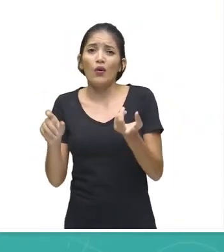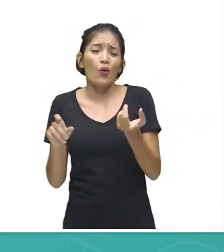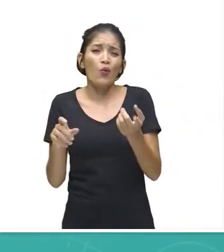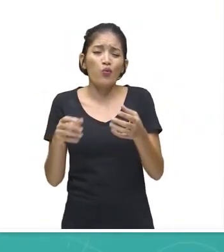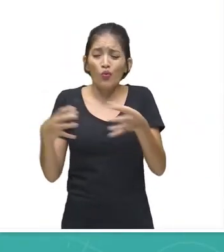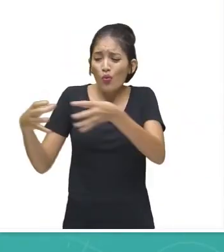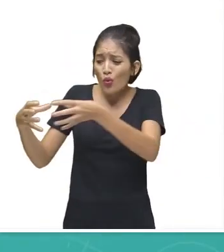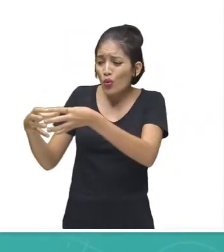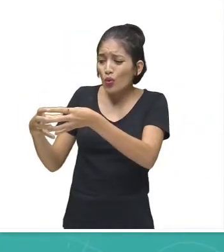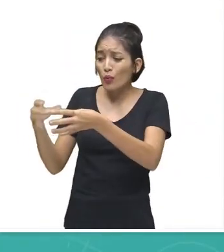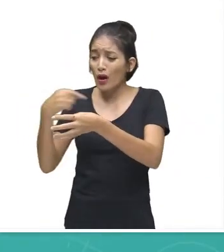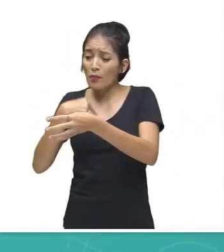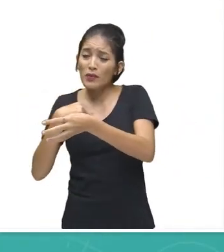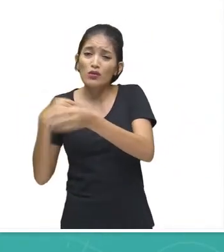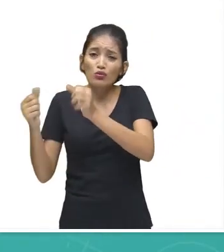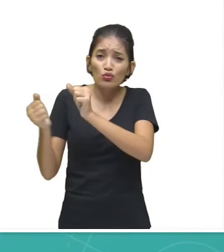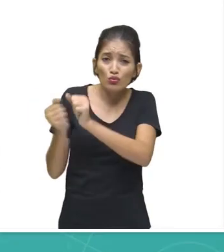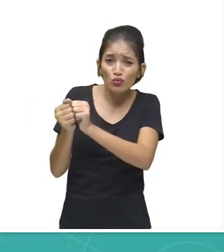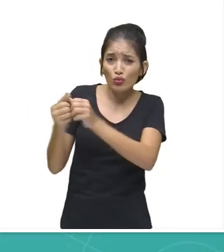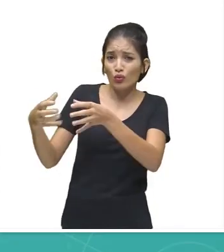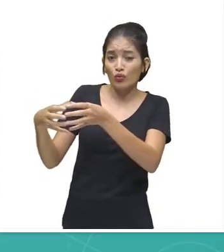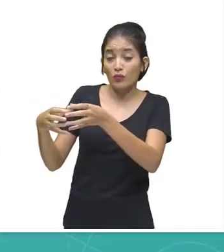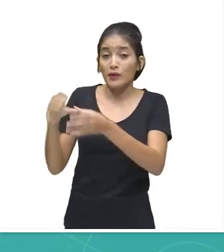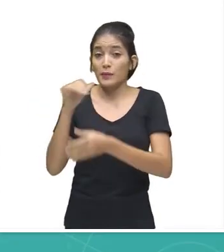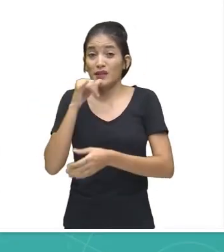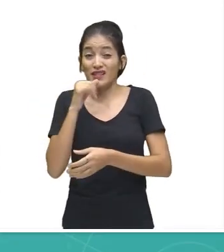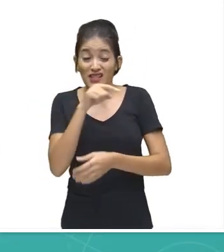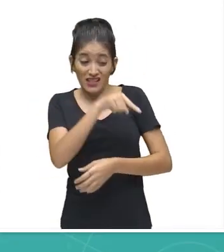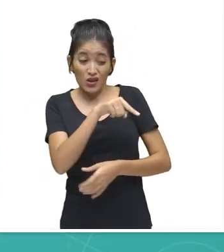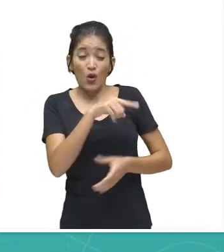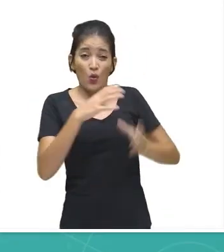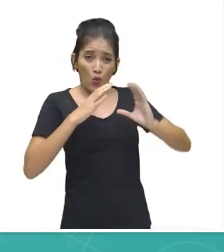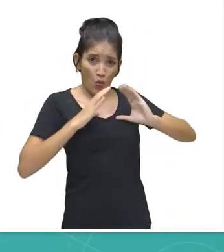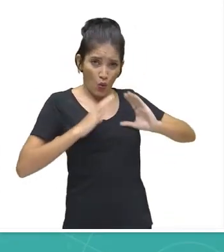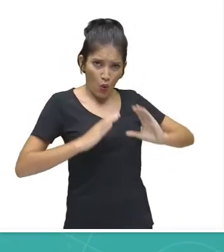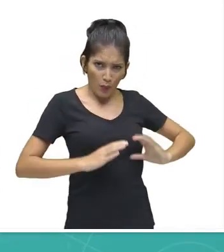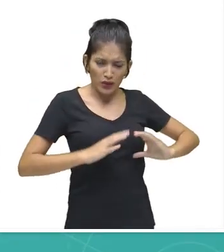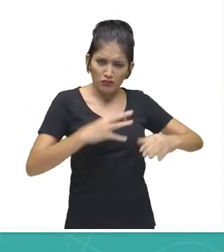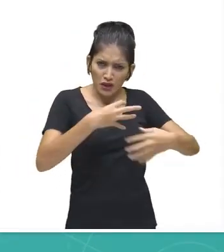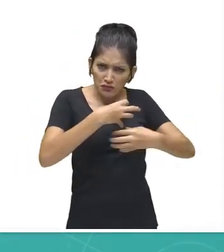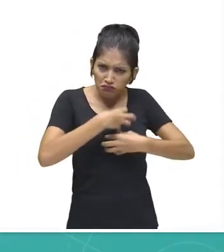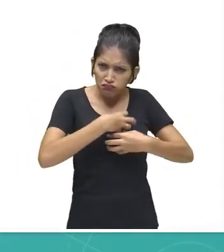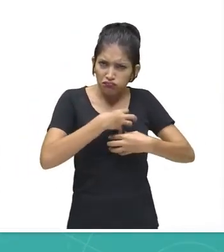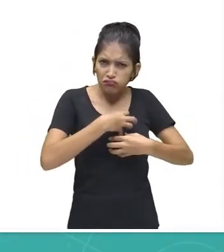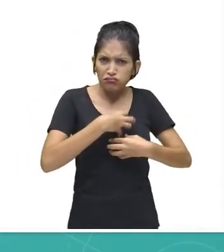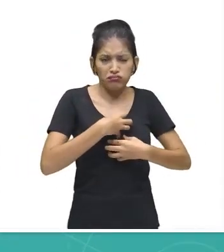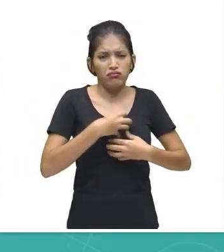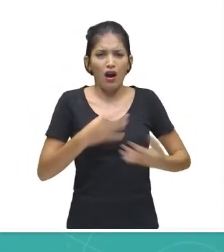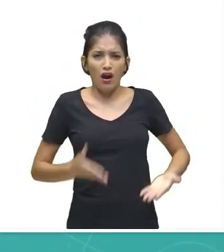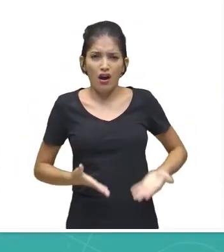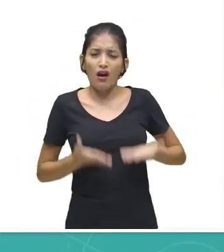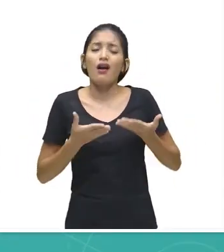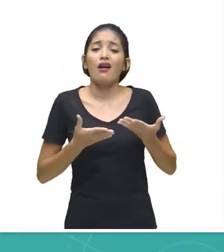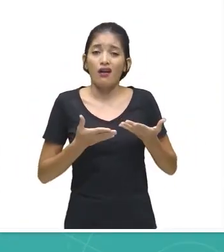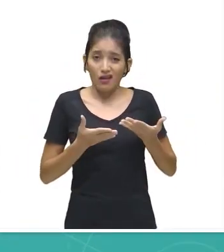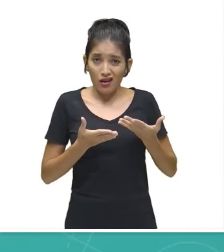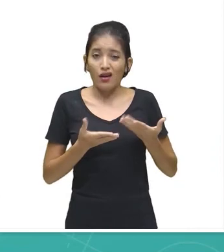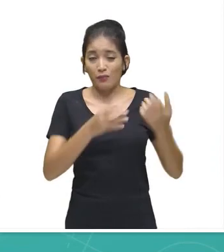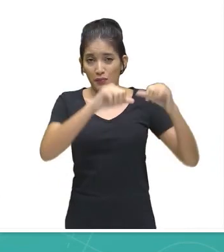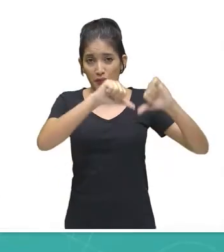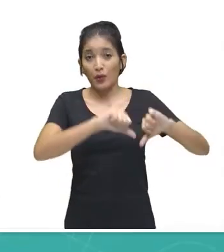a mim e ao outro. Se esta atitude, este sentimento, esta ação prejudica, ele é